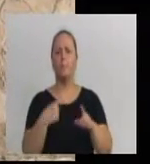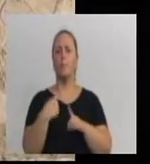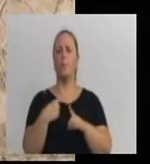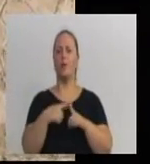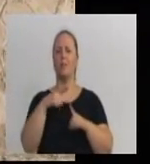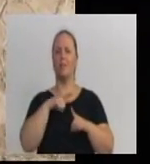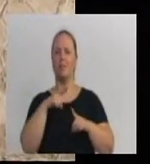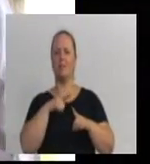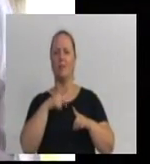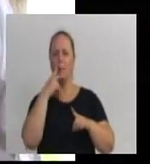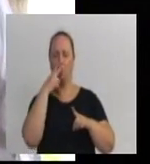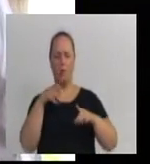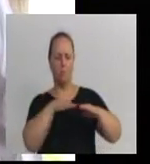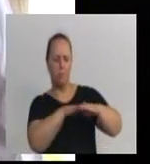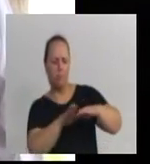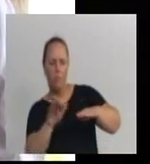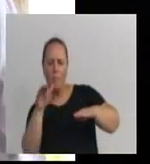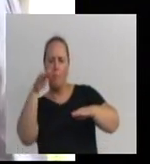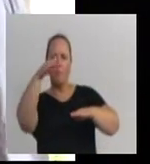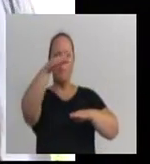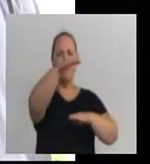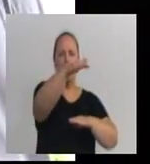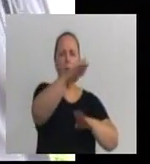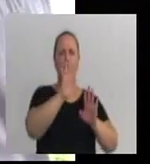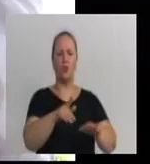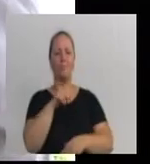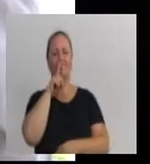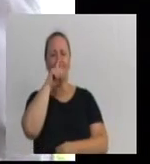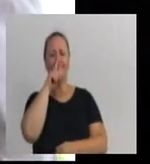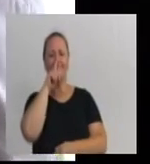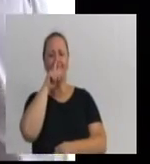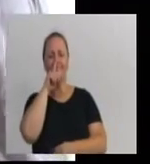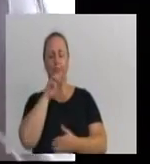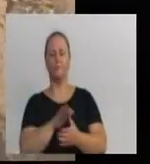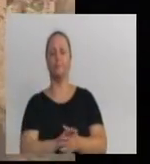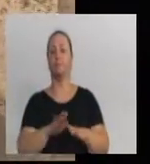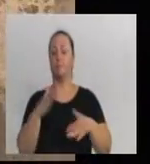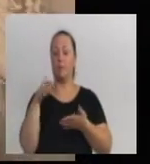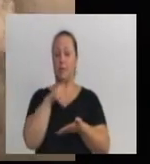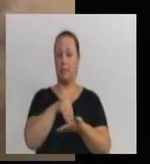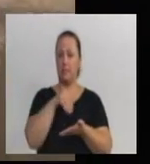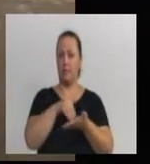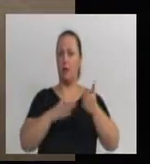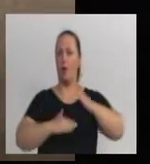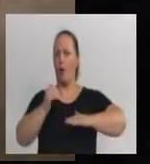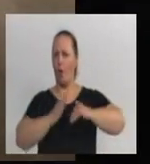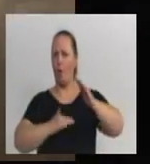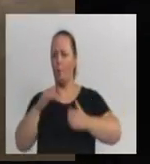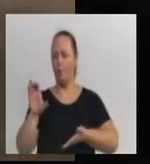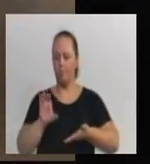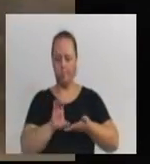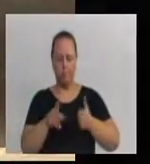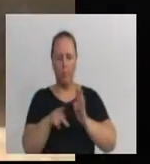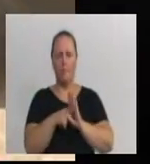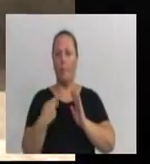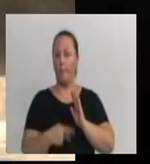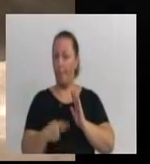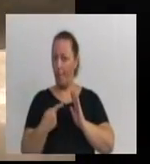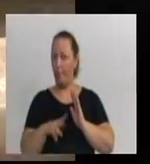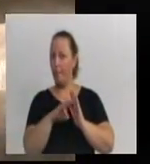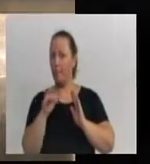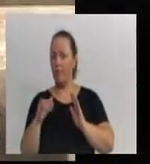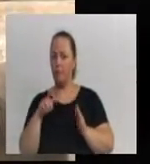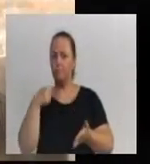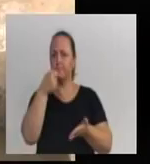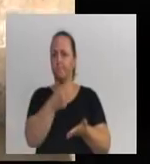perigo. Então, a Secretaria de Obras, o Executivo, com um orçamento próprio, vai investir 450 mil nessa recuperação